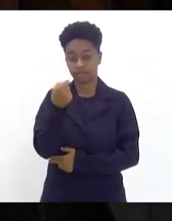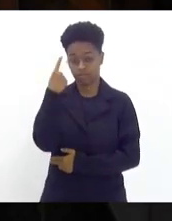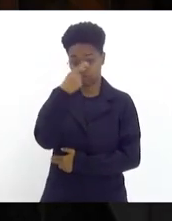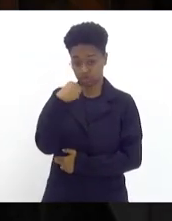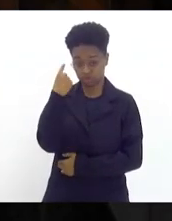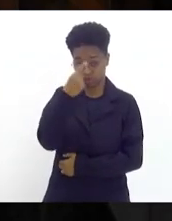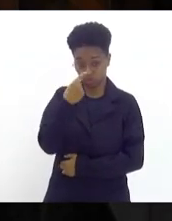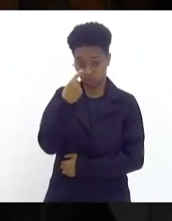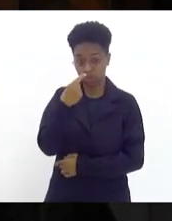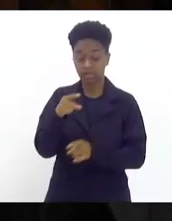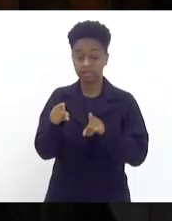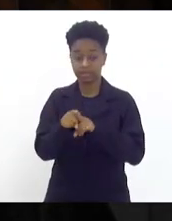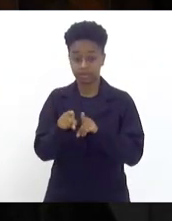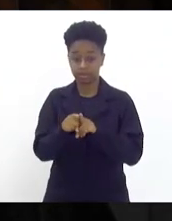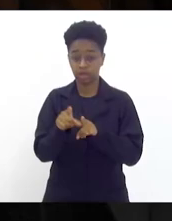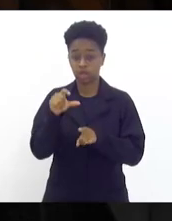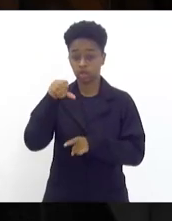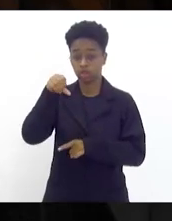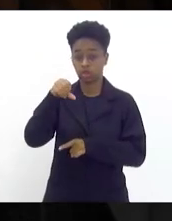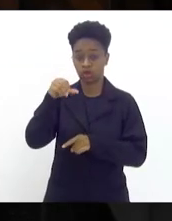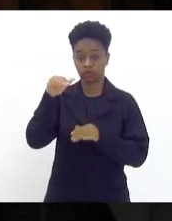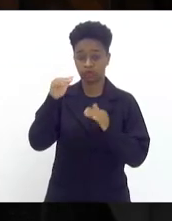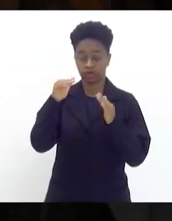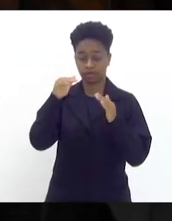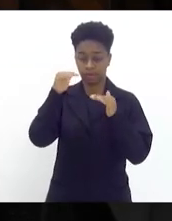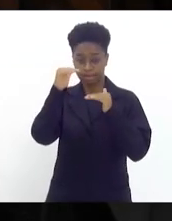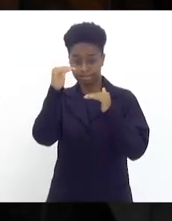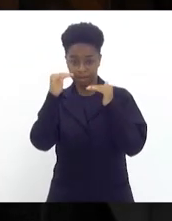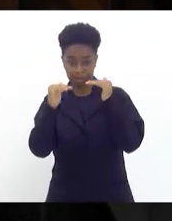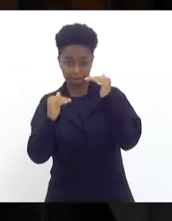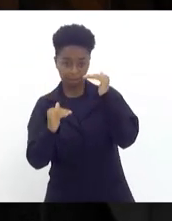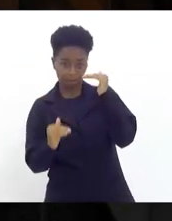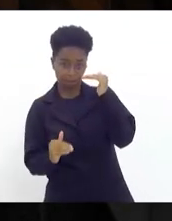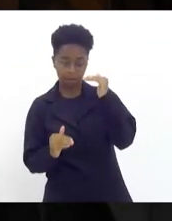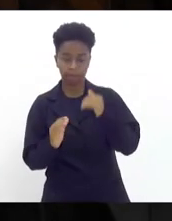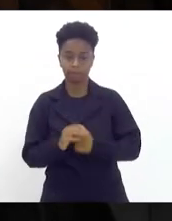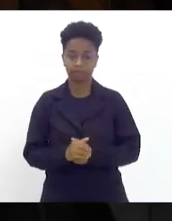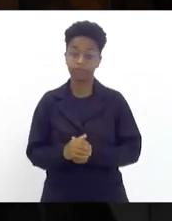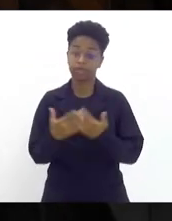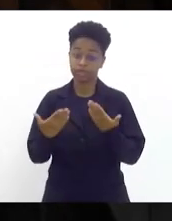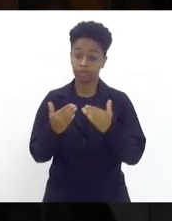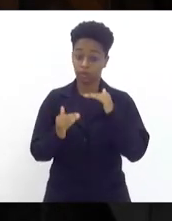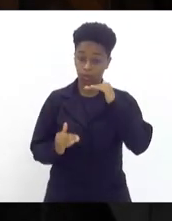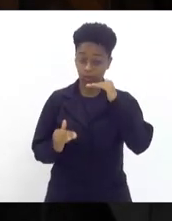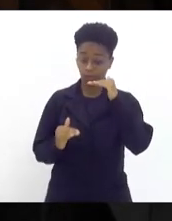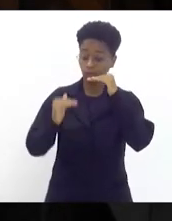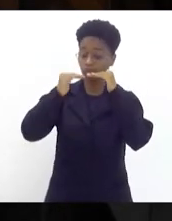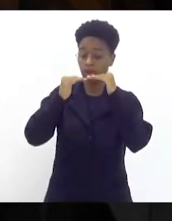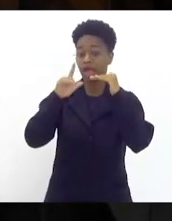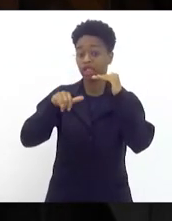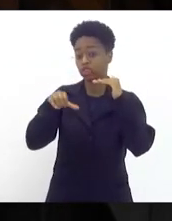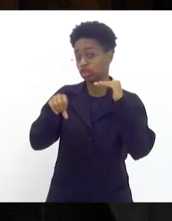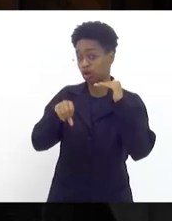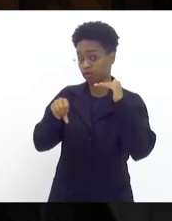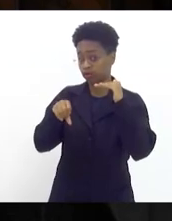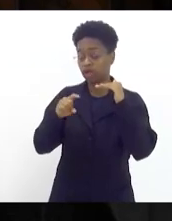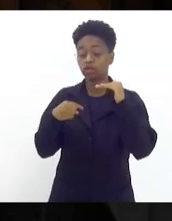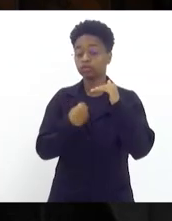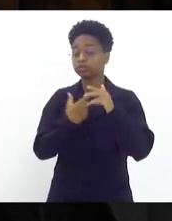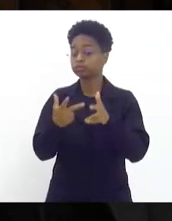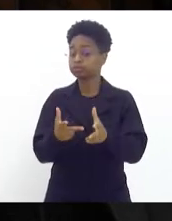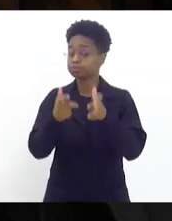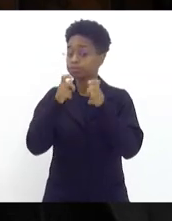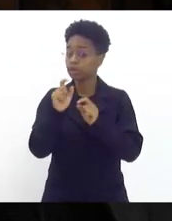e os nove níveis de referência e o topo é o nível 9 nós vamos verificar